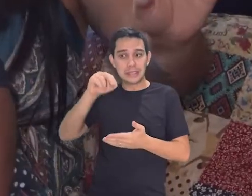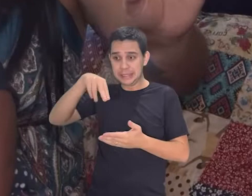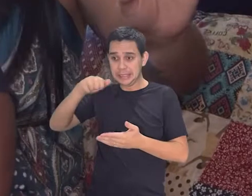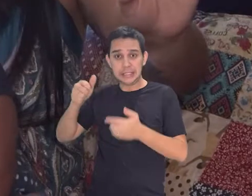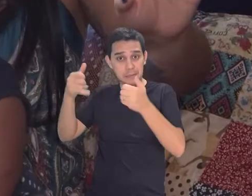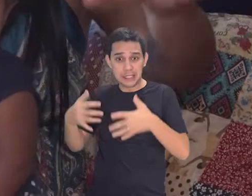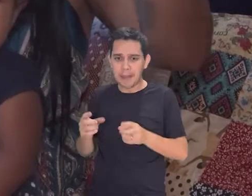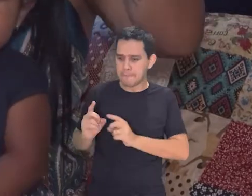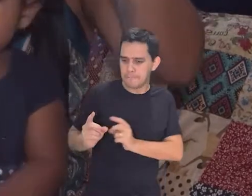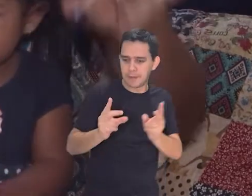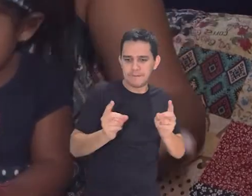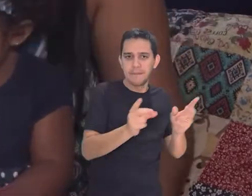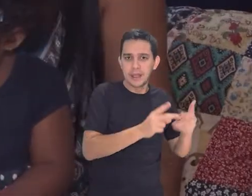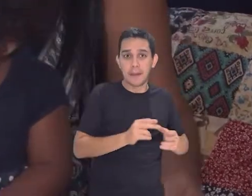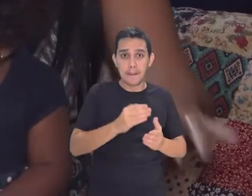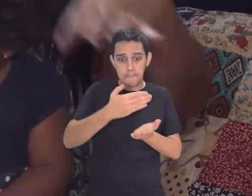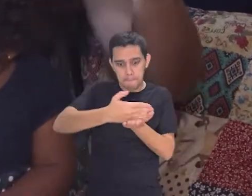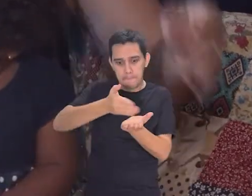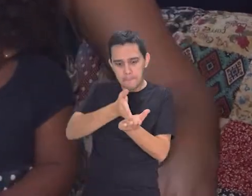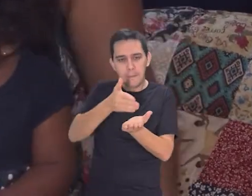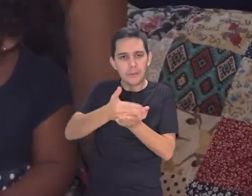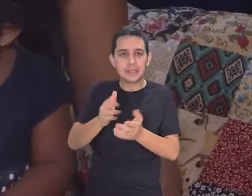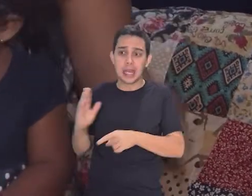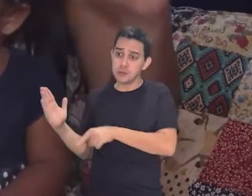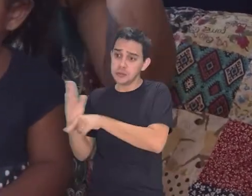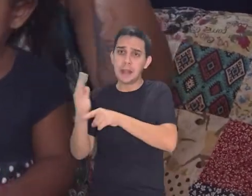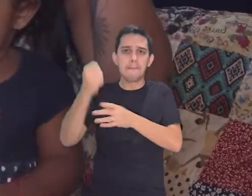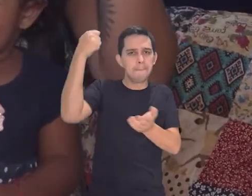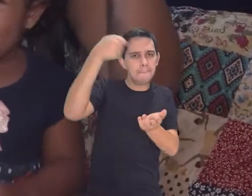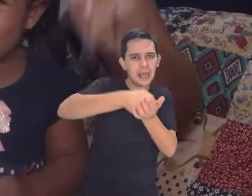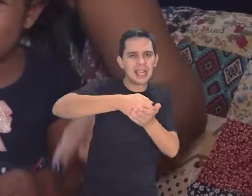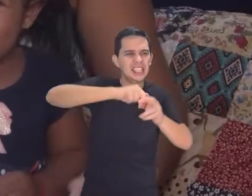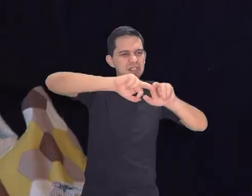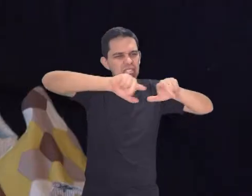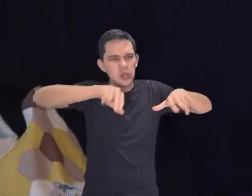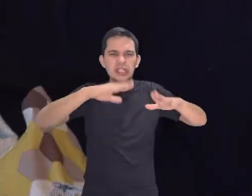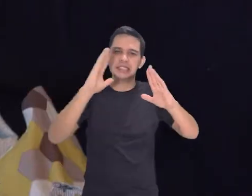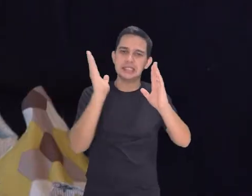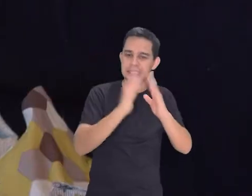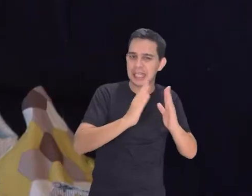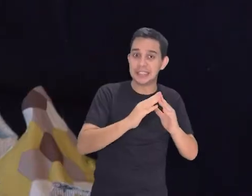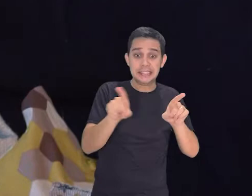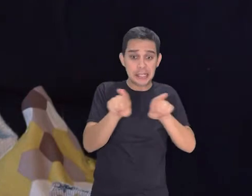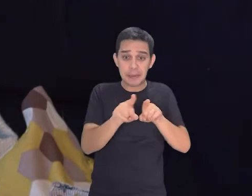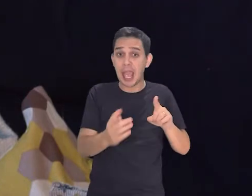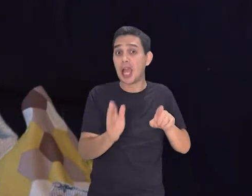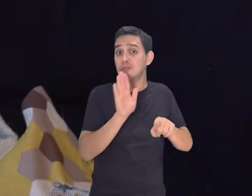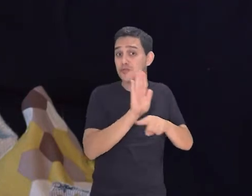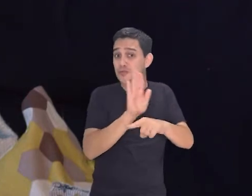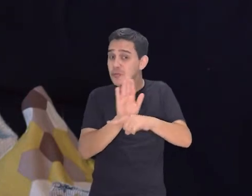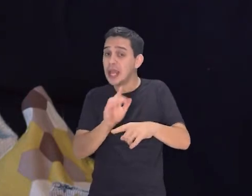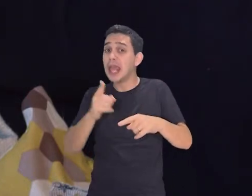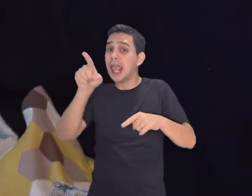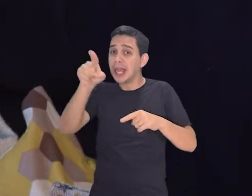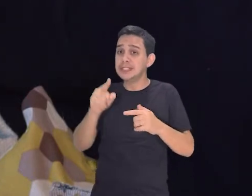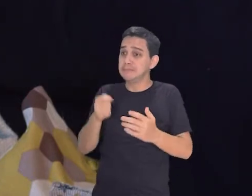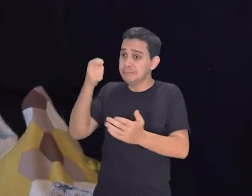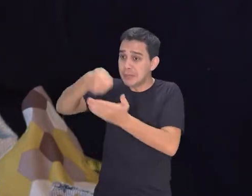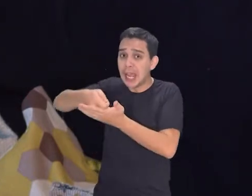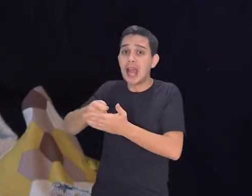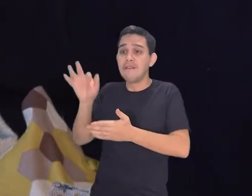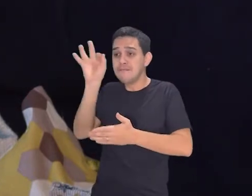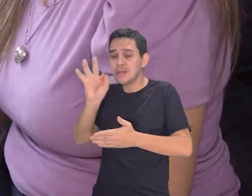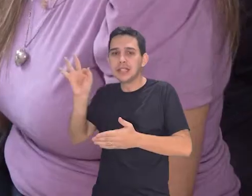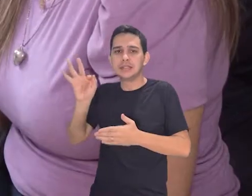saída encontrada pelo casal que não deixou de se dedicar aos estudos. Ela está fazendo doutorado pela Universidade Federal